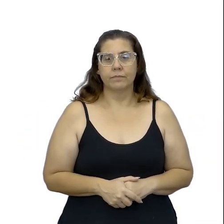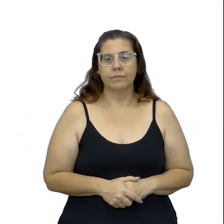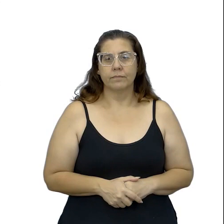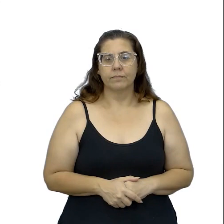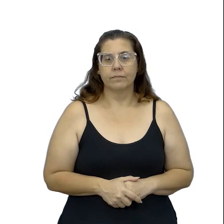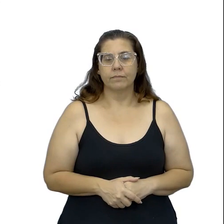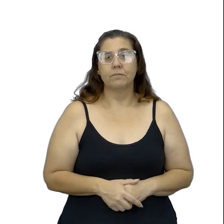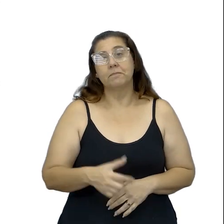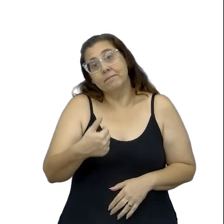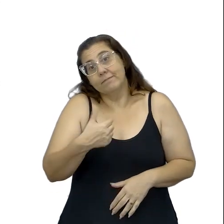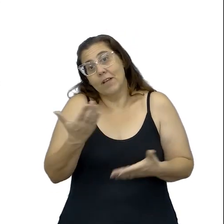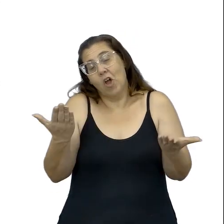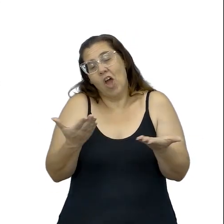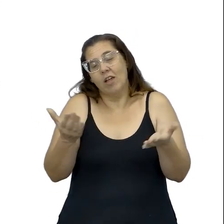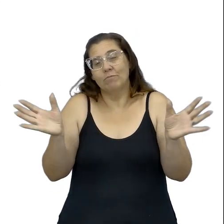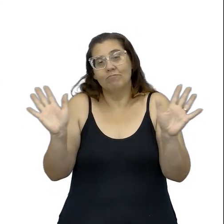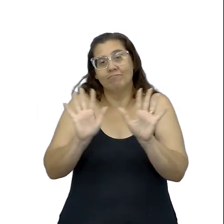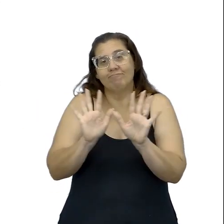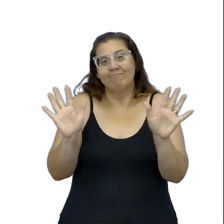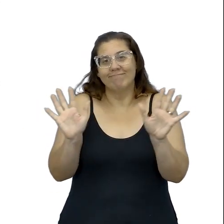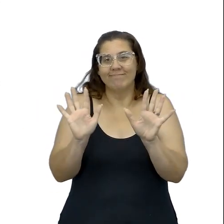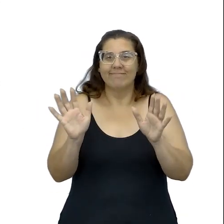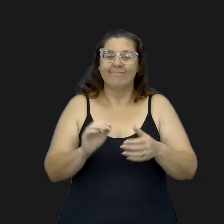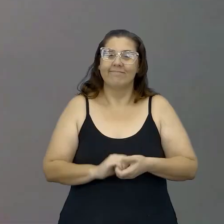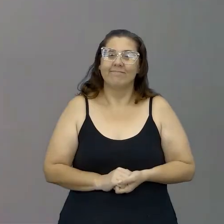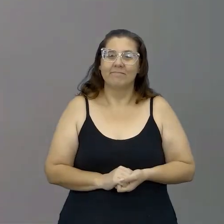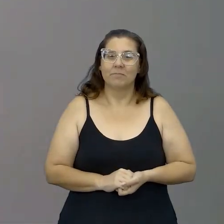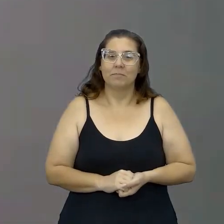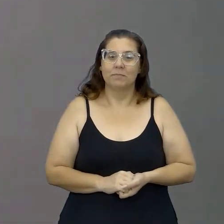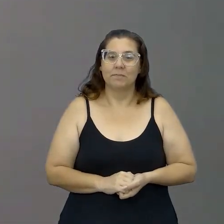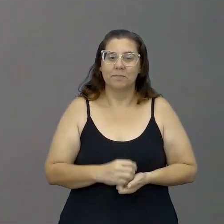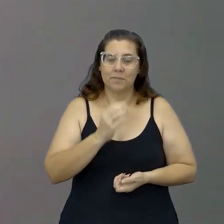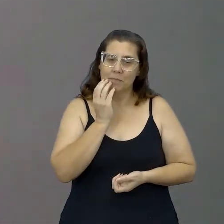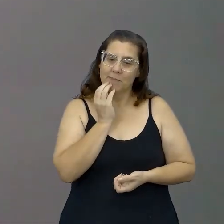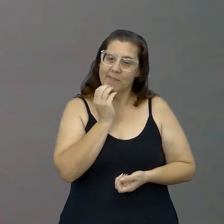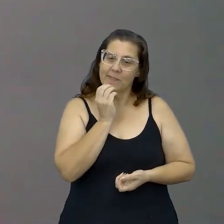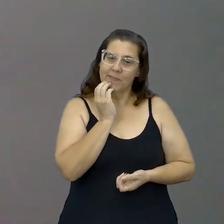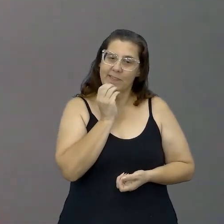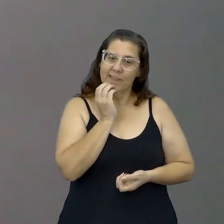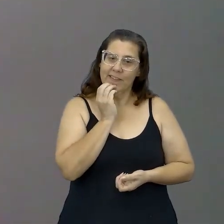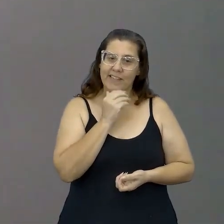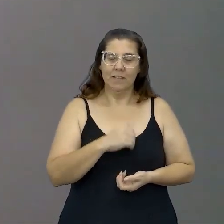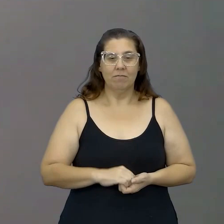falar um tchauzinho para vocês. Deixa eu descompartilhar.